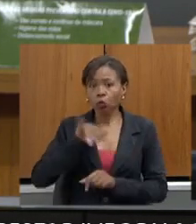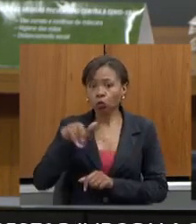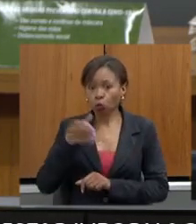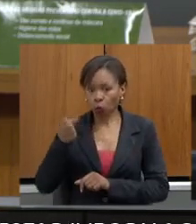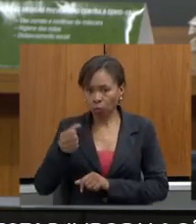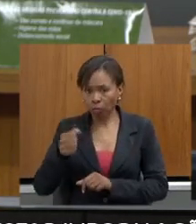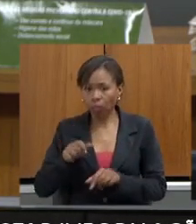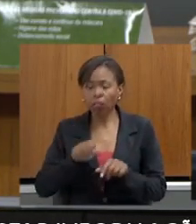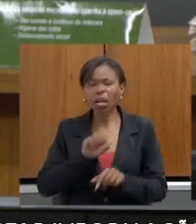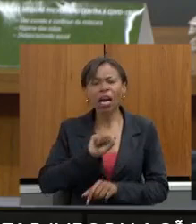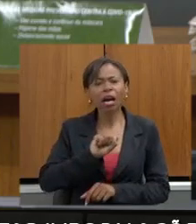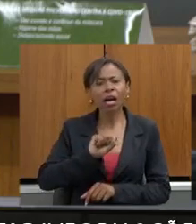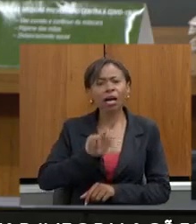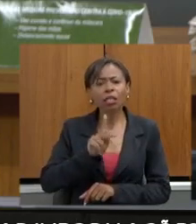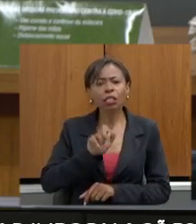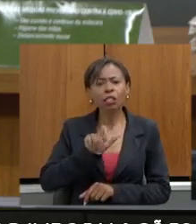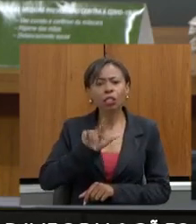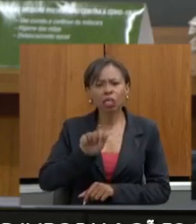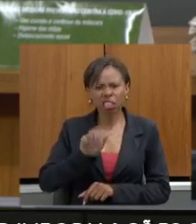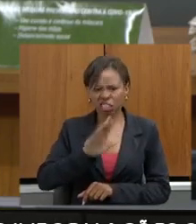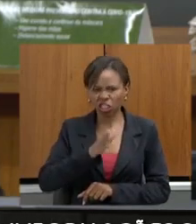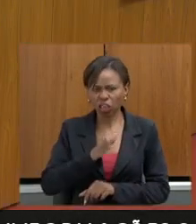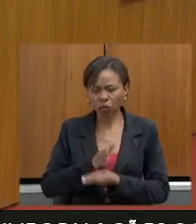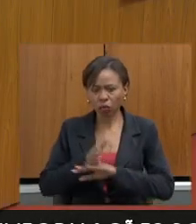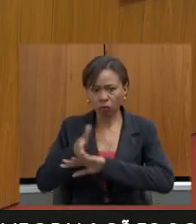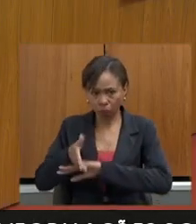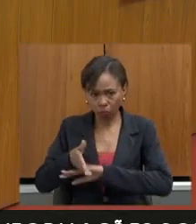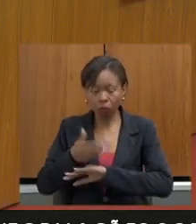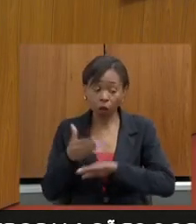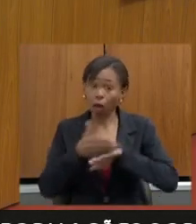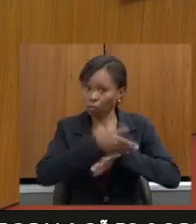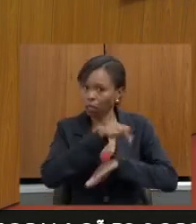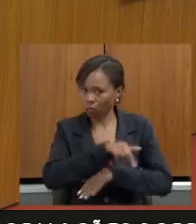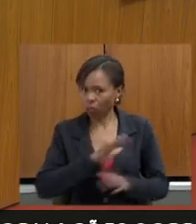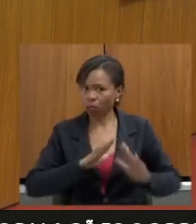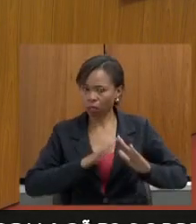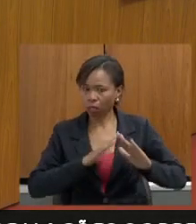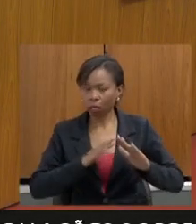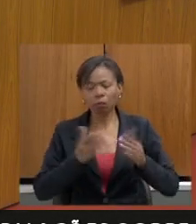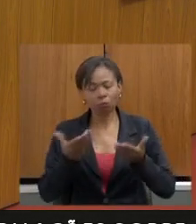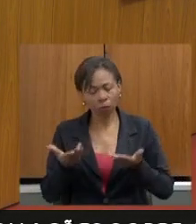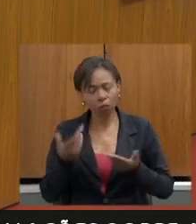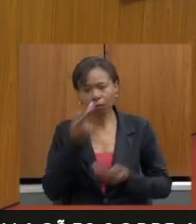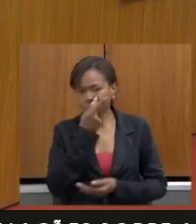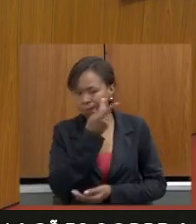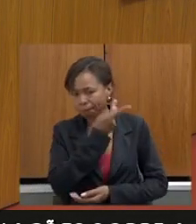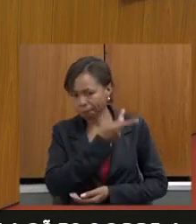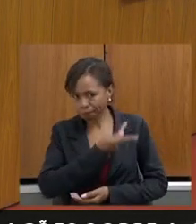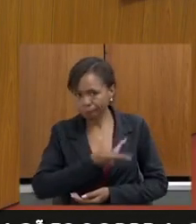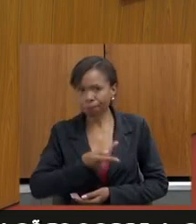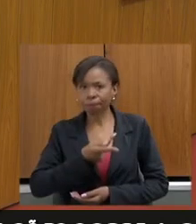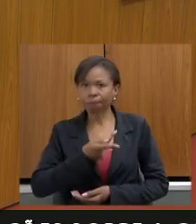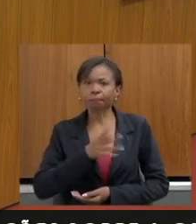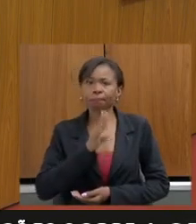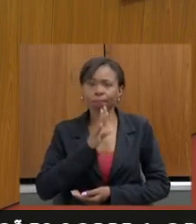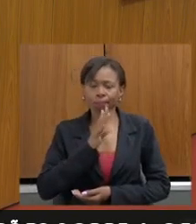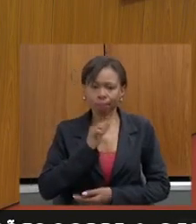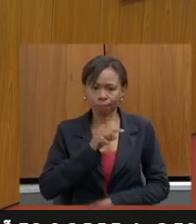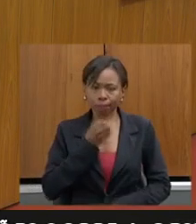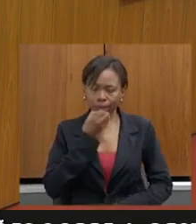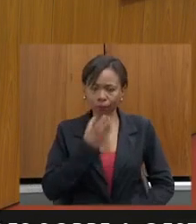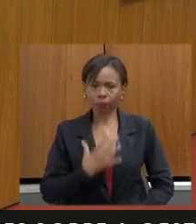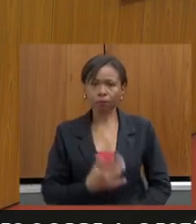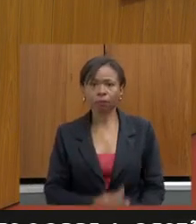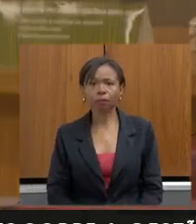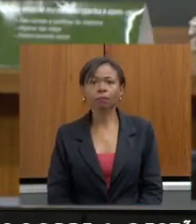Sheila já esteve presente né mas fica aqui o convite para uma visita e vale a pena conhecer